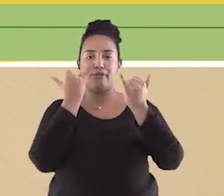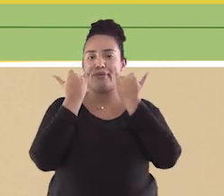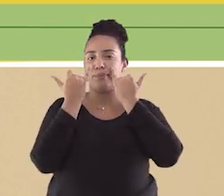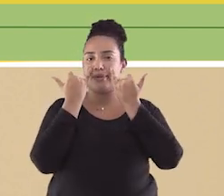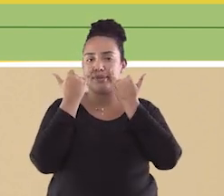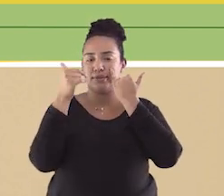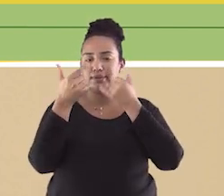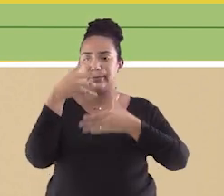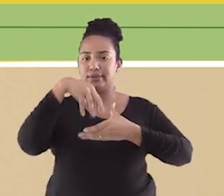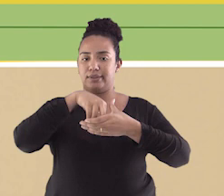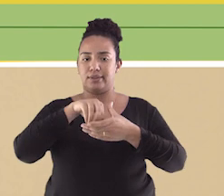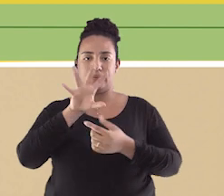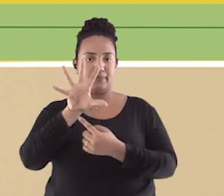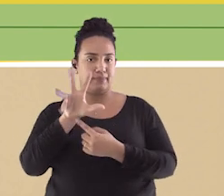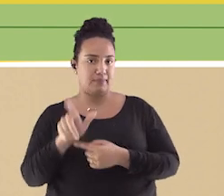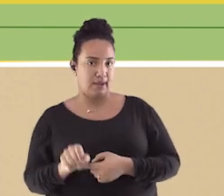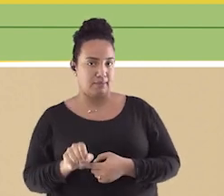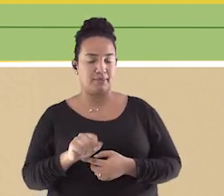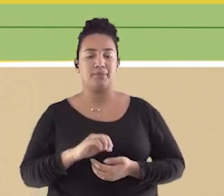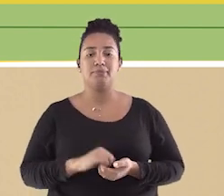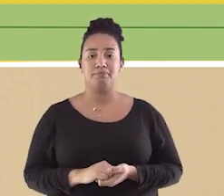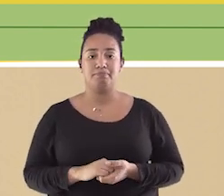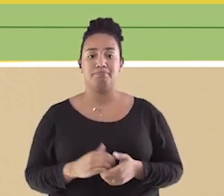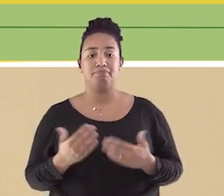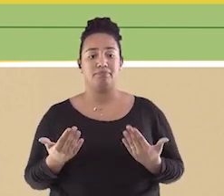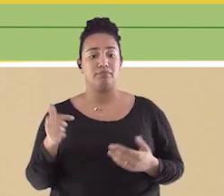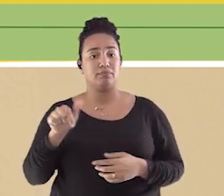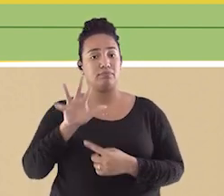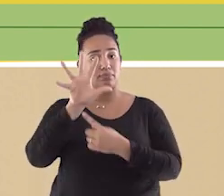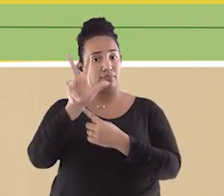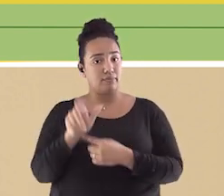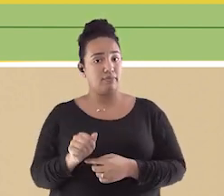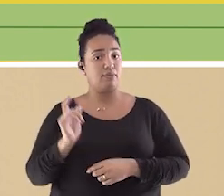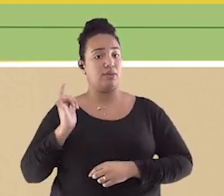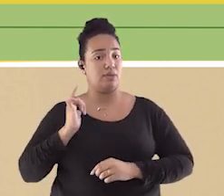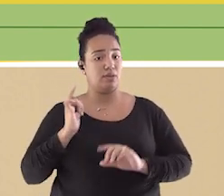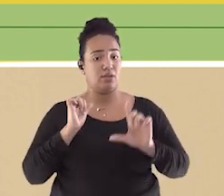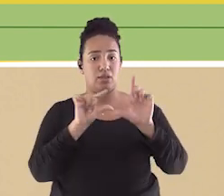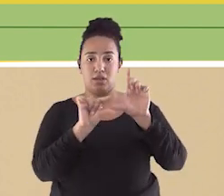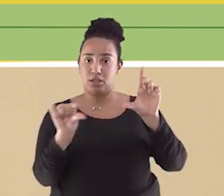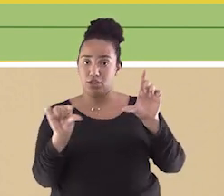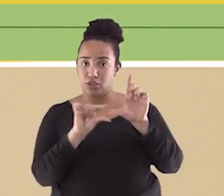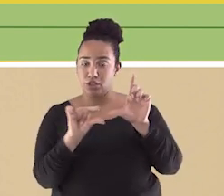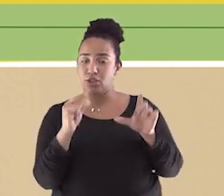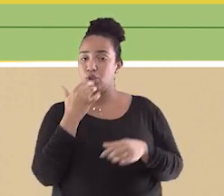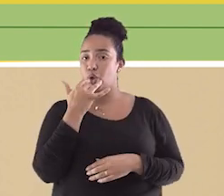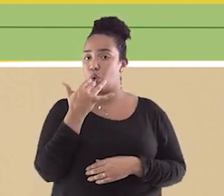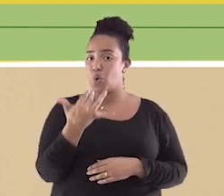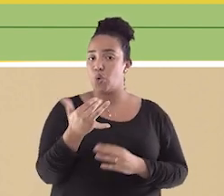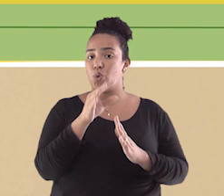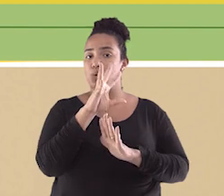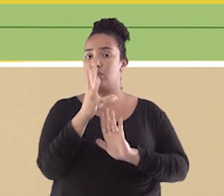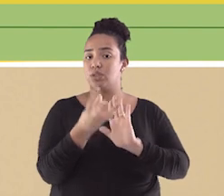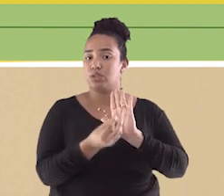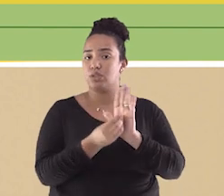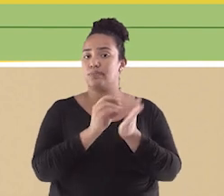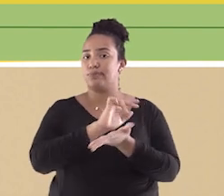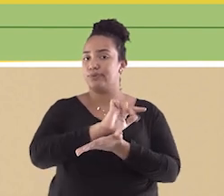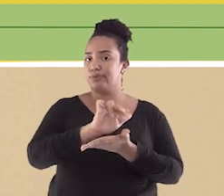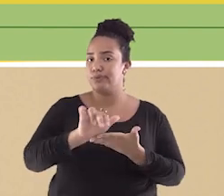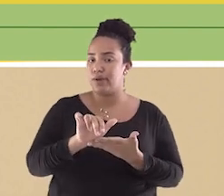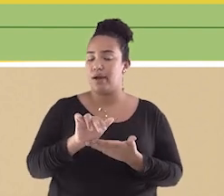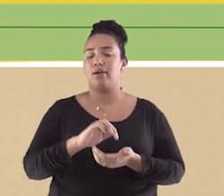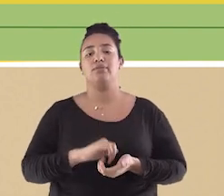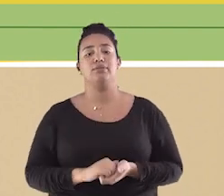estão presentes no mapa. Eles são acompanhados de legendas com cores e símbolos, que são fundamentais